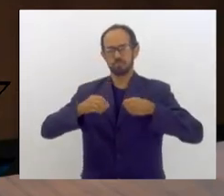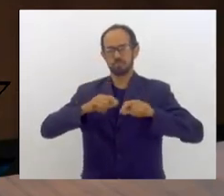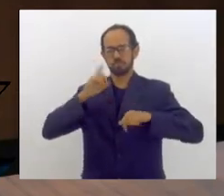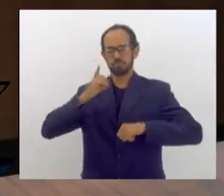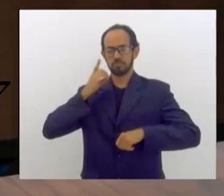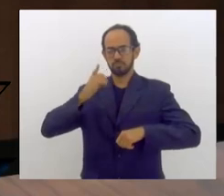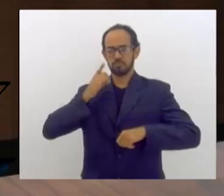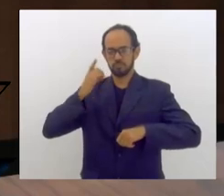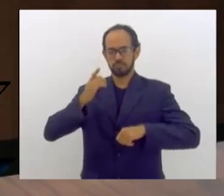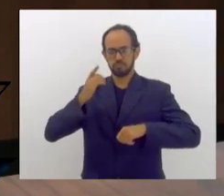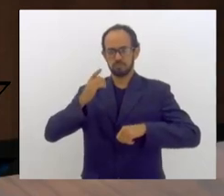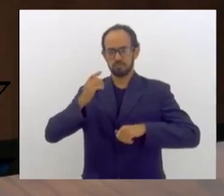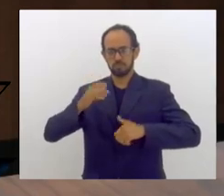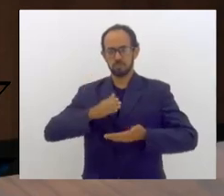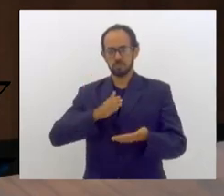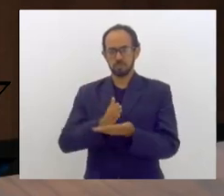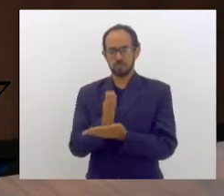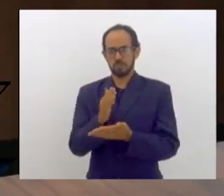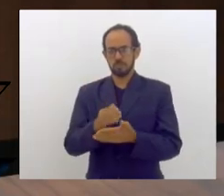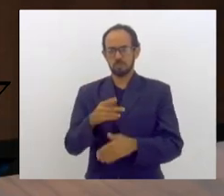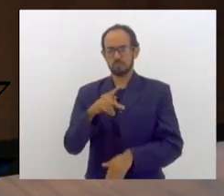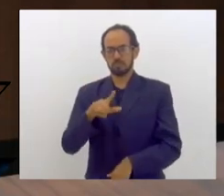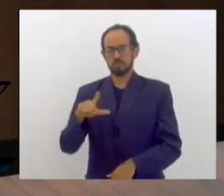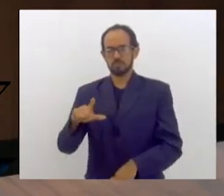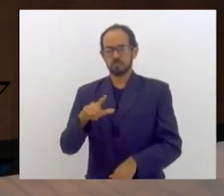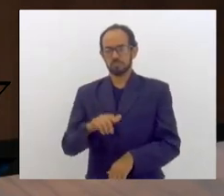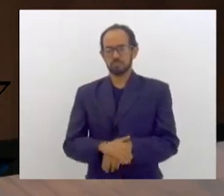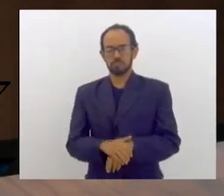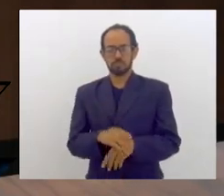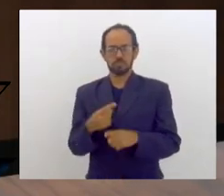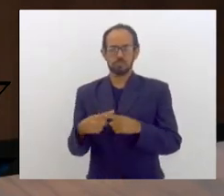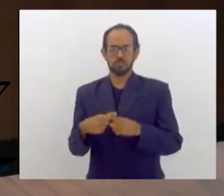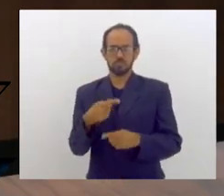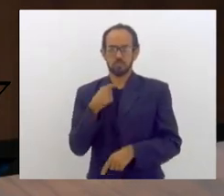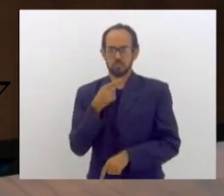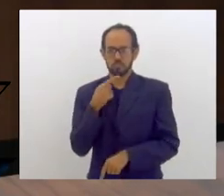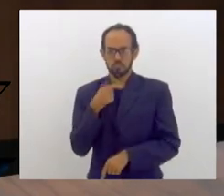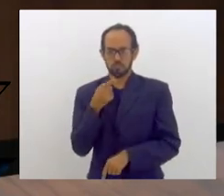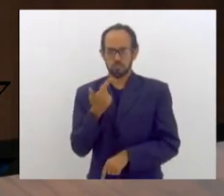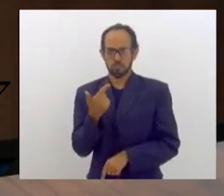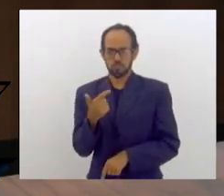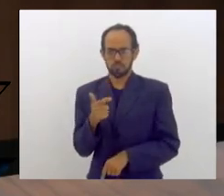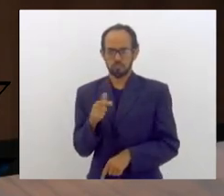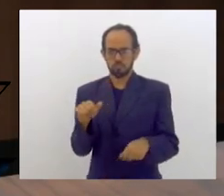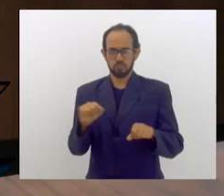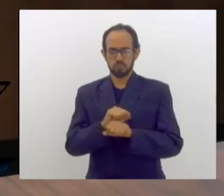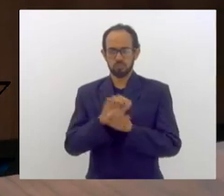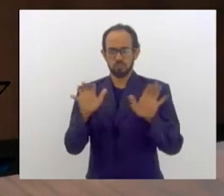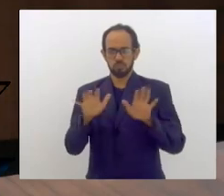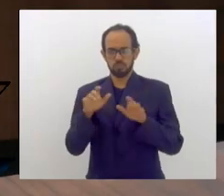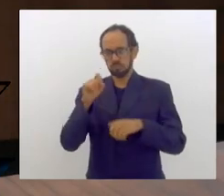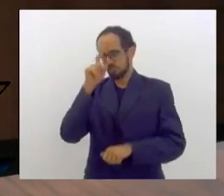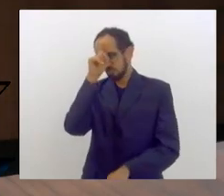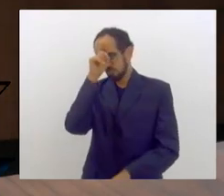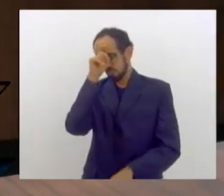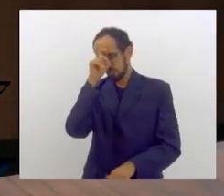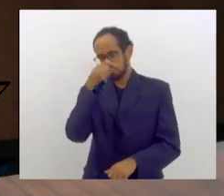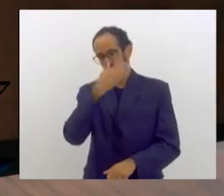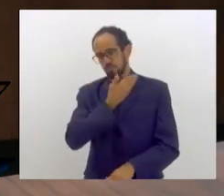e deputadas para que aprovem esse projeto, porque, sem dúvida nenhuma, a transparência nos hospitais públicos deve